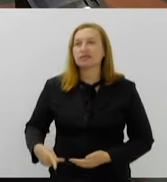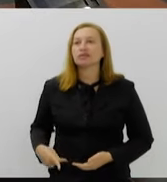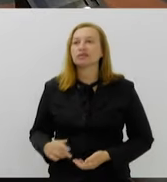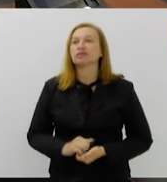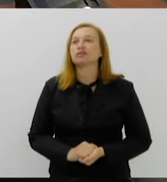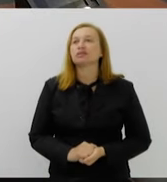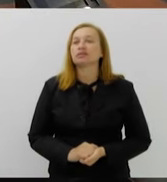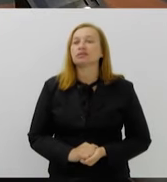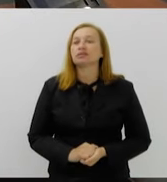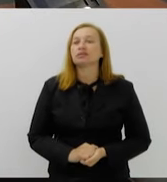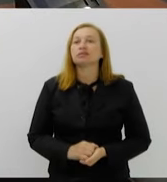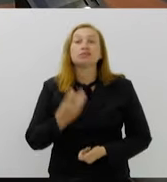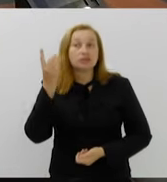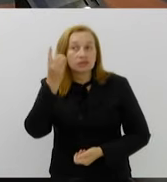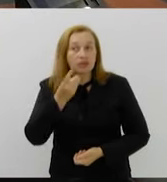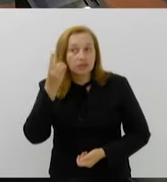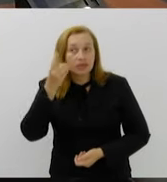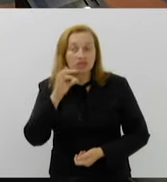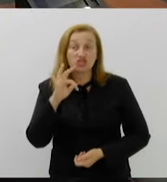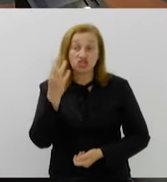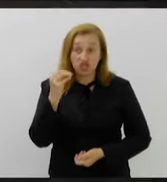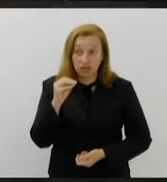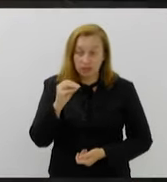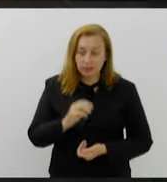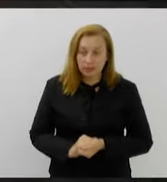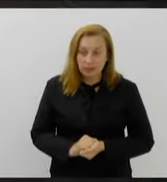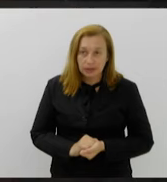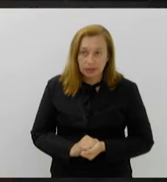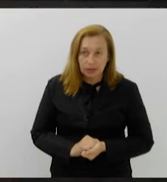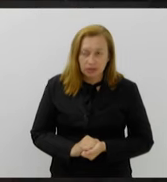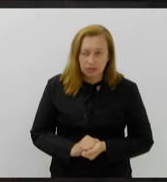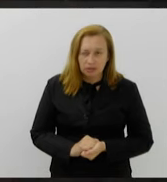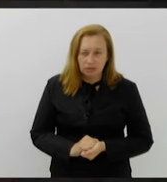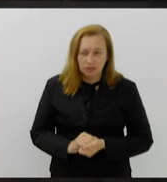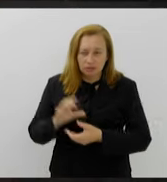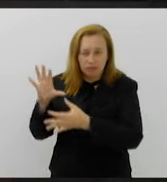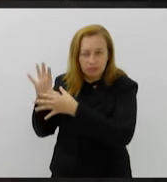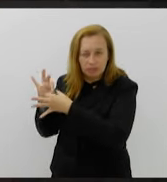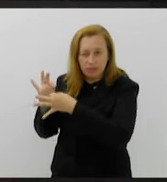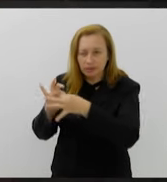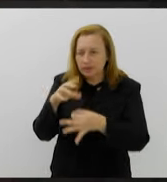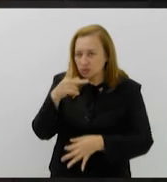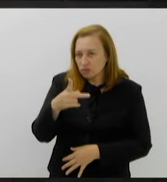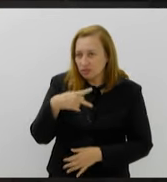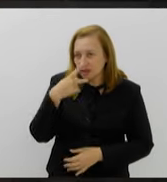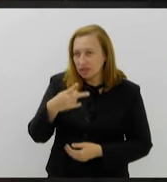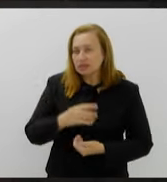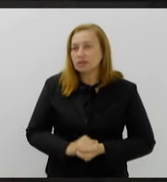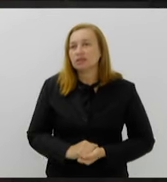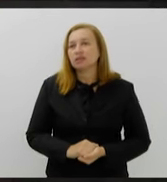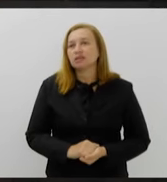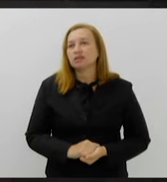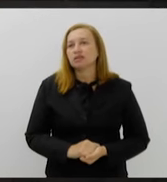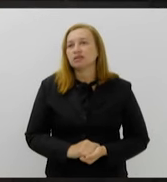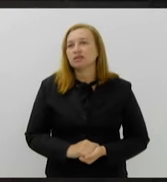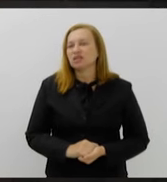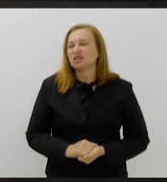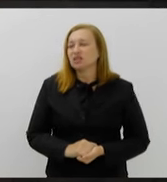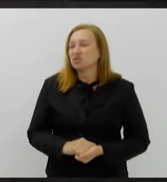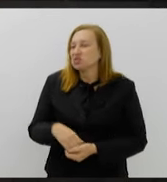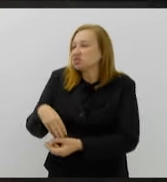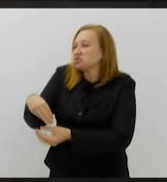o deputado Thiago Rangel pegando mais um gancho na fala de vossa excelência os apaniguados